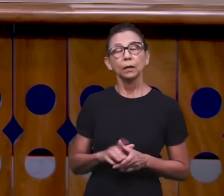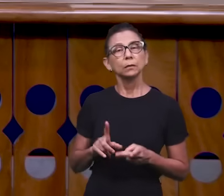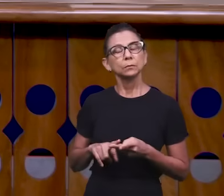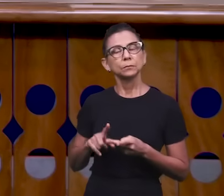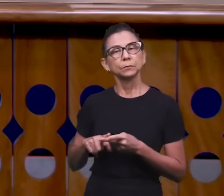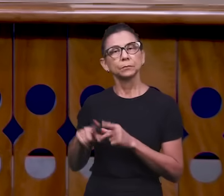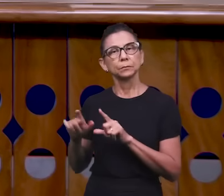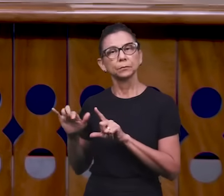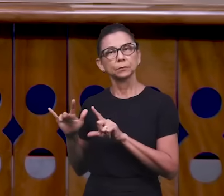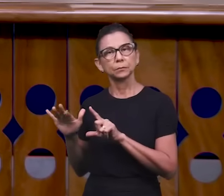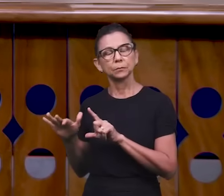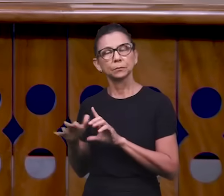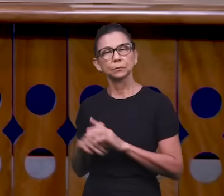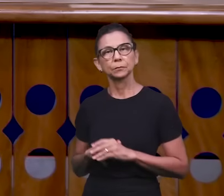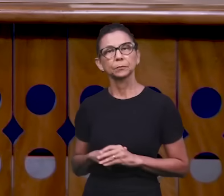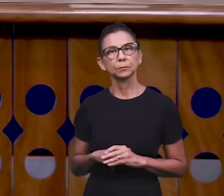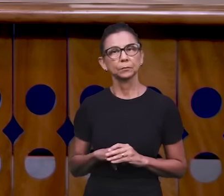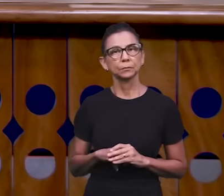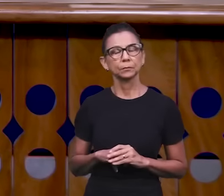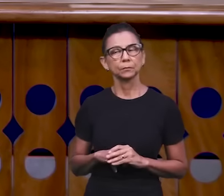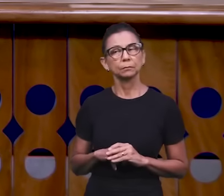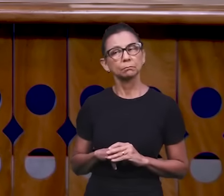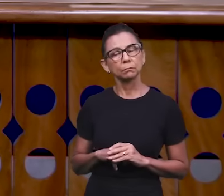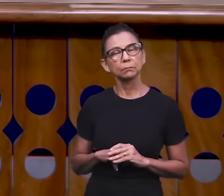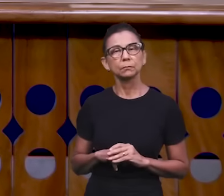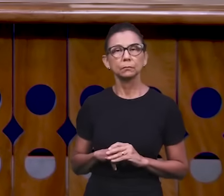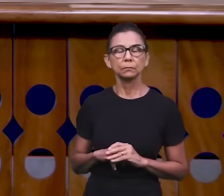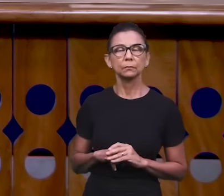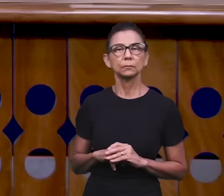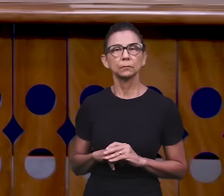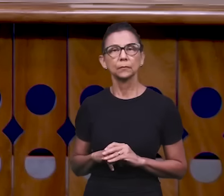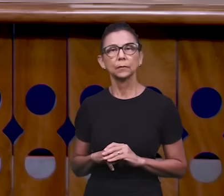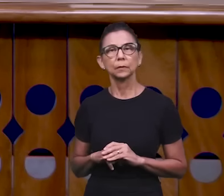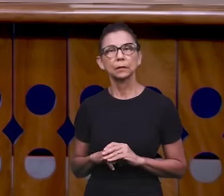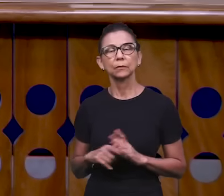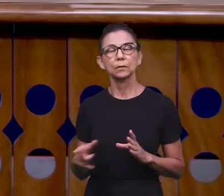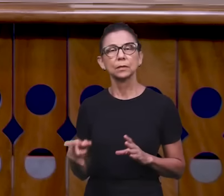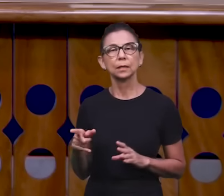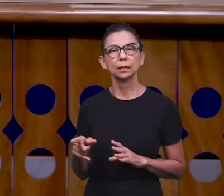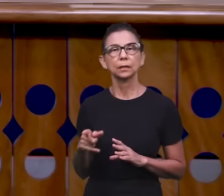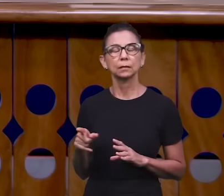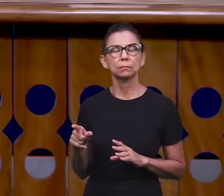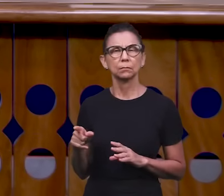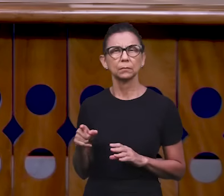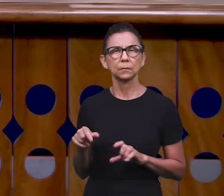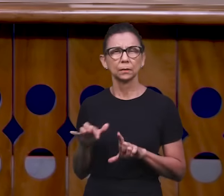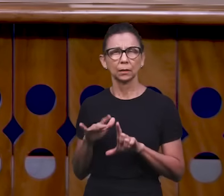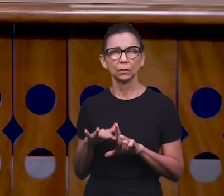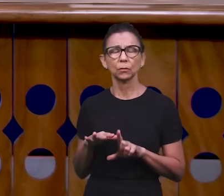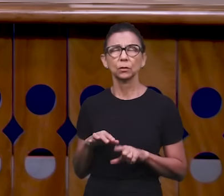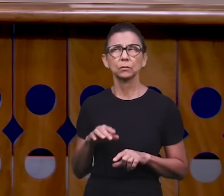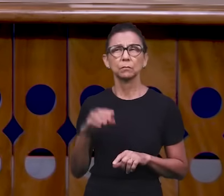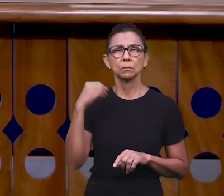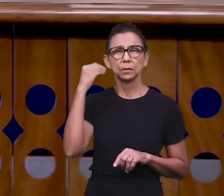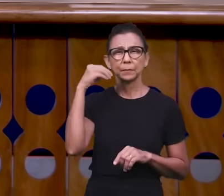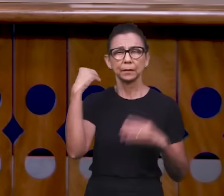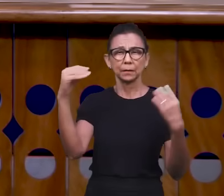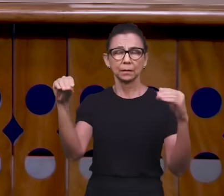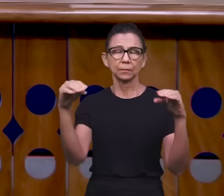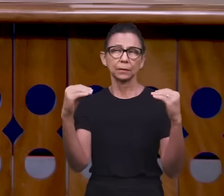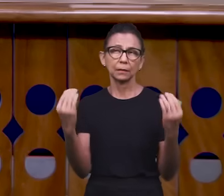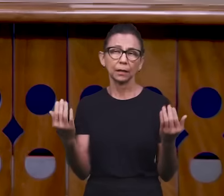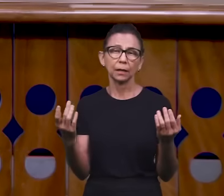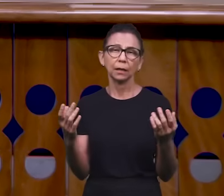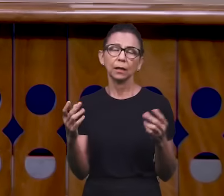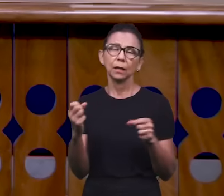você pode se aproximar para ali poder ser direcionado a um lugar onde você vai contar a sua experiência sobre o culto, sobre a palavra de Deus, sobre